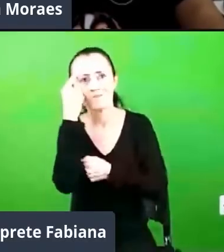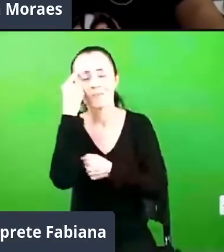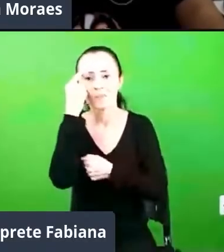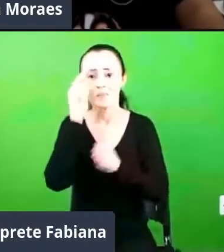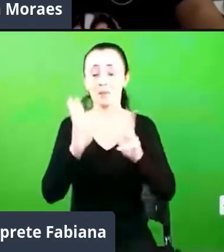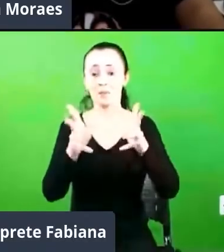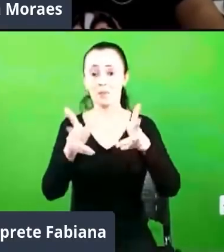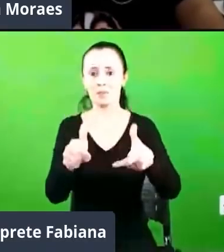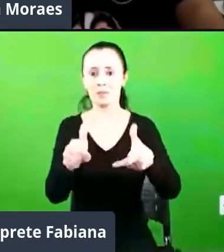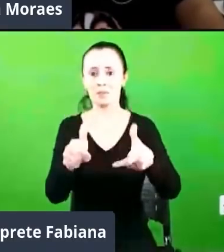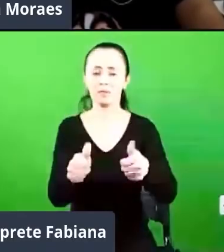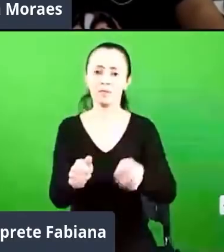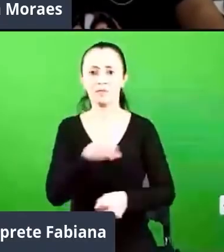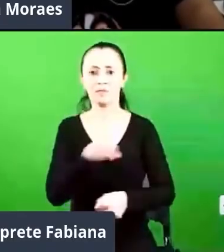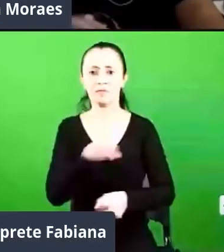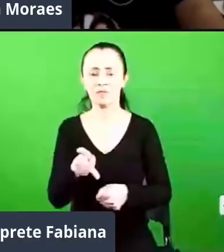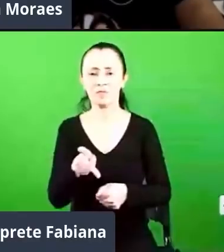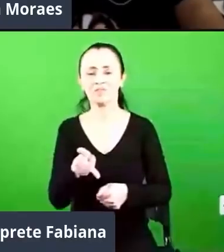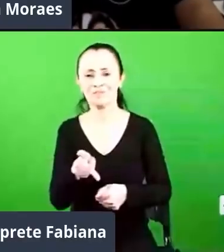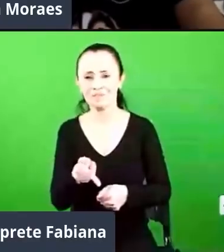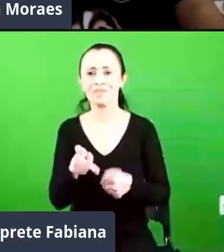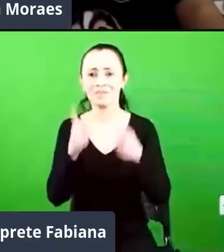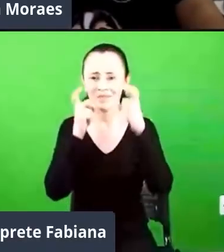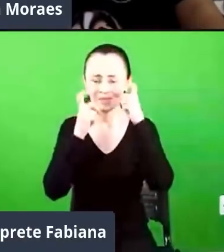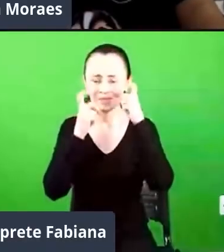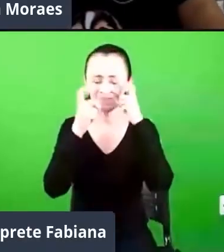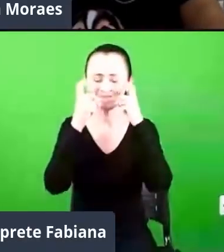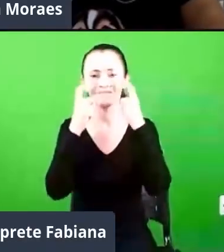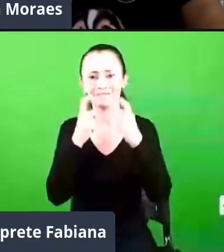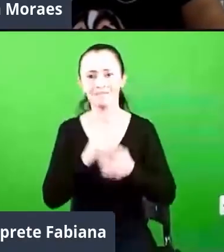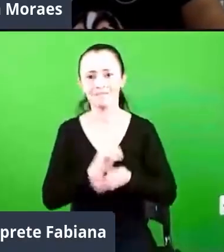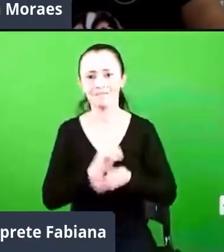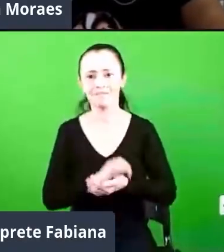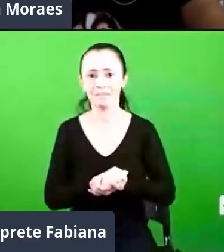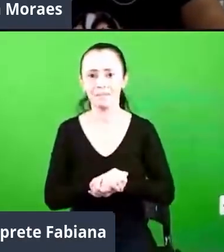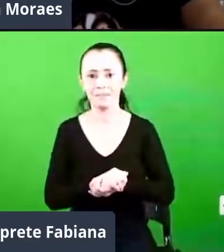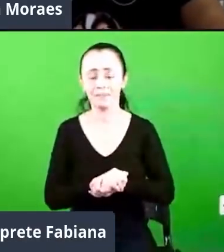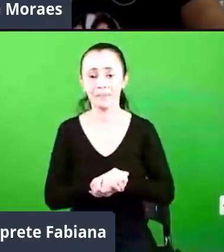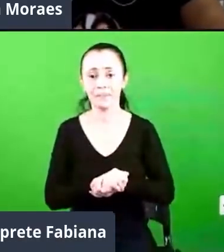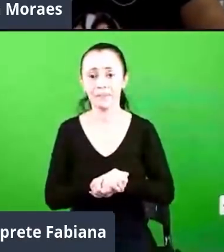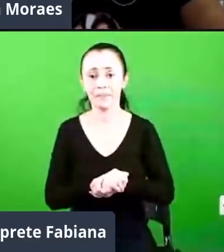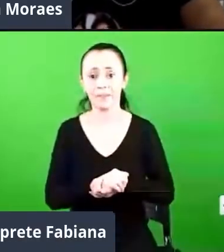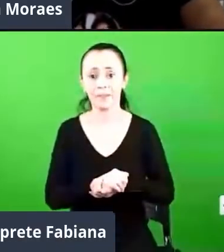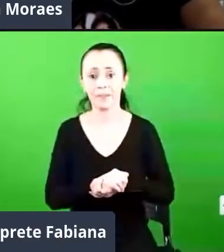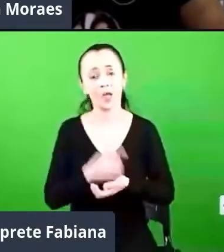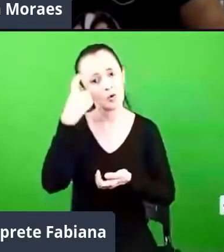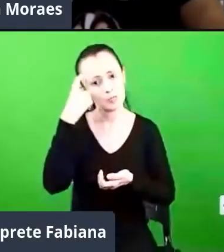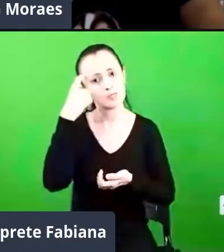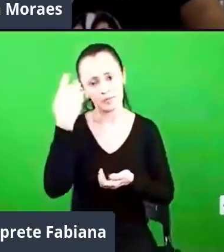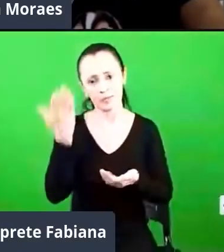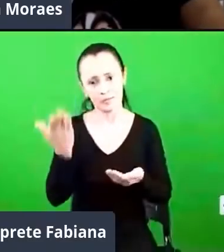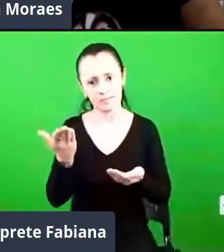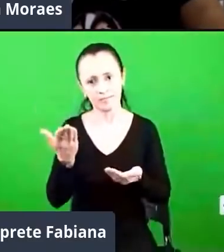ficado bastante preocupados. Bom, eu pensei nessa fala, né? Acho que